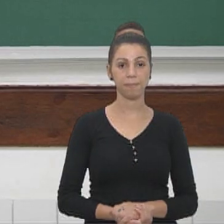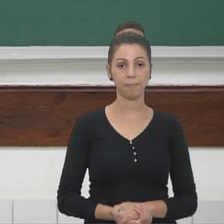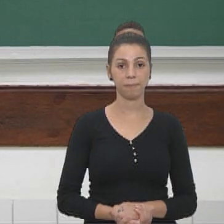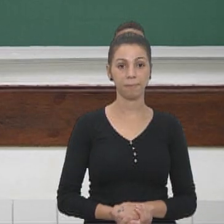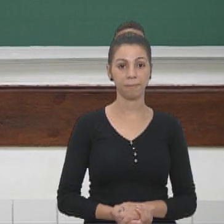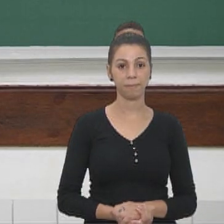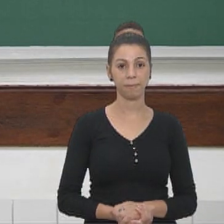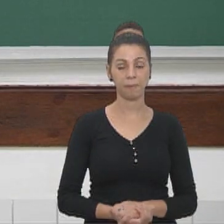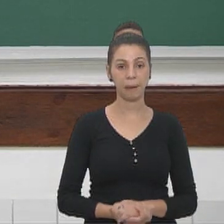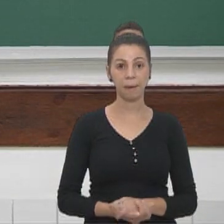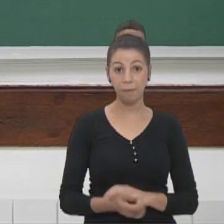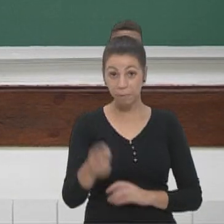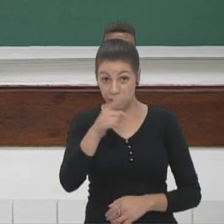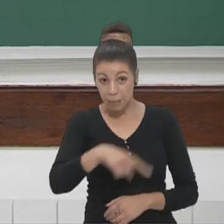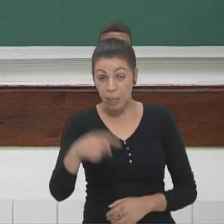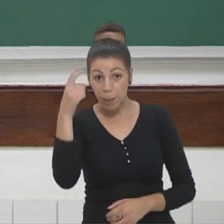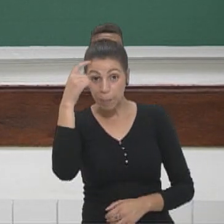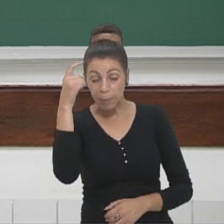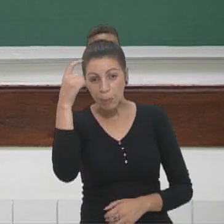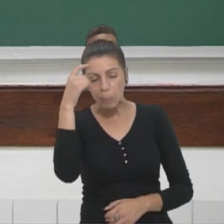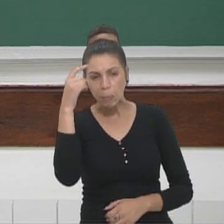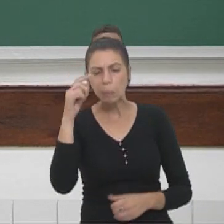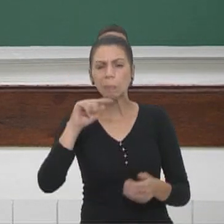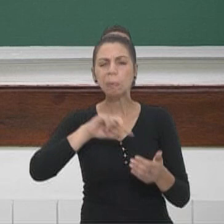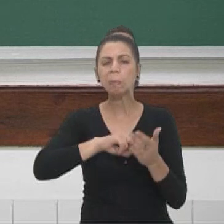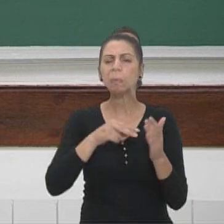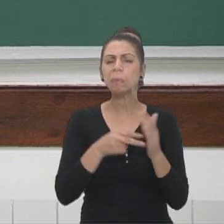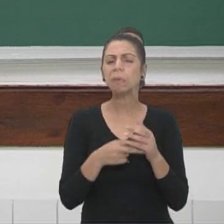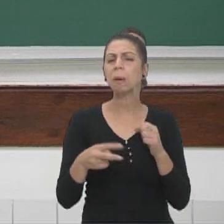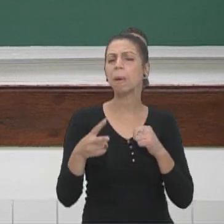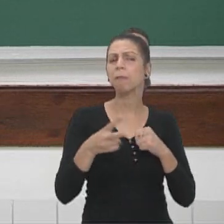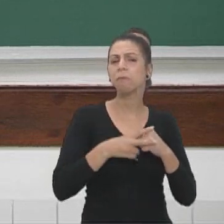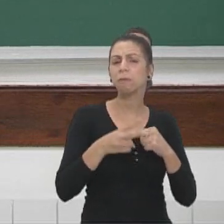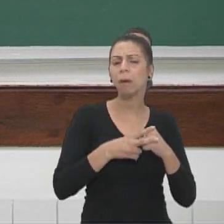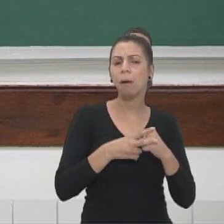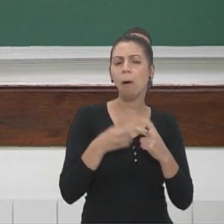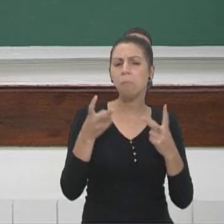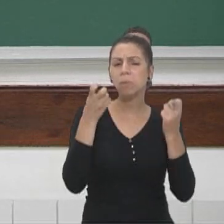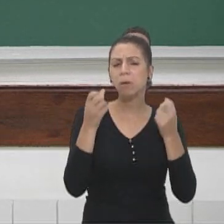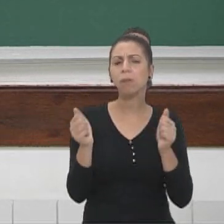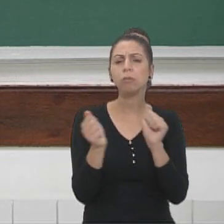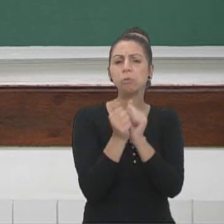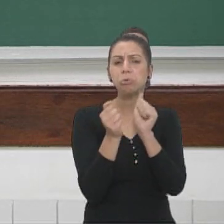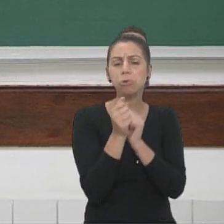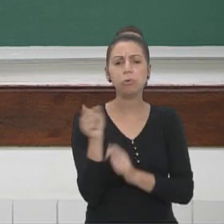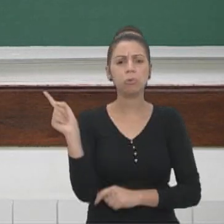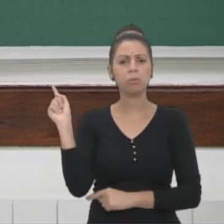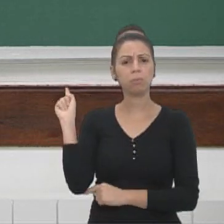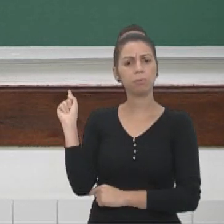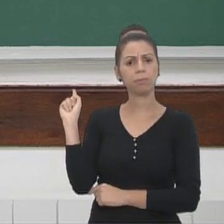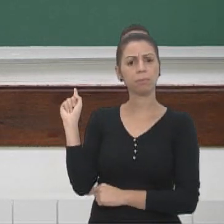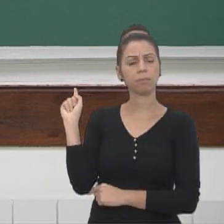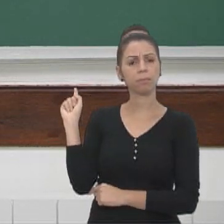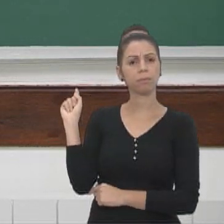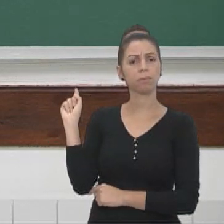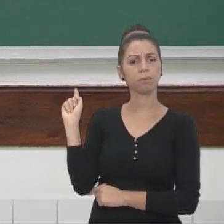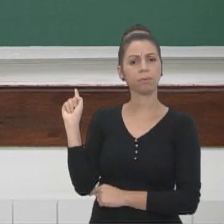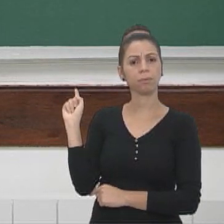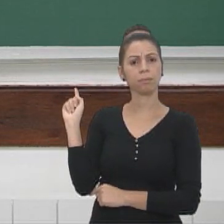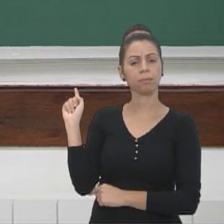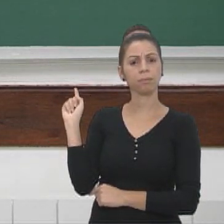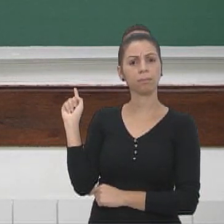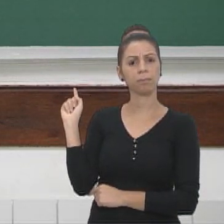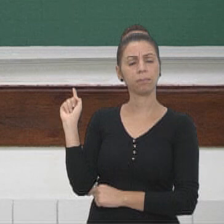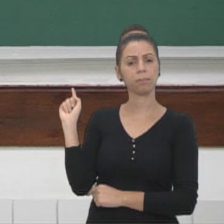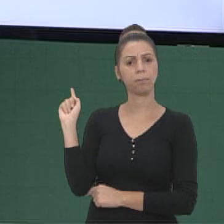Entonces, pensaram aí? Verbo. O que é um verbo? Vamos observar juntos aqui na tela. Verbo é uma ação,